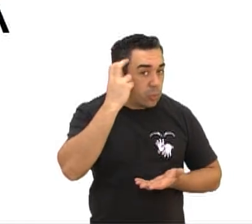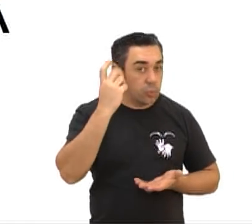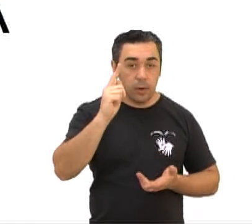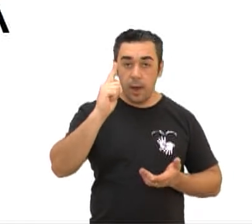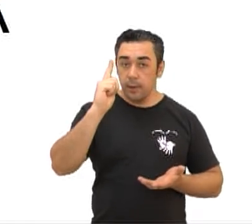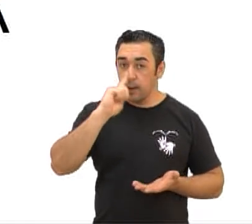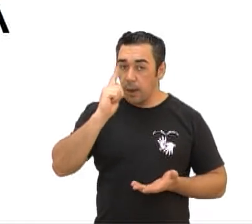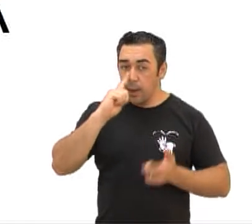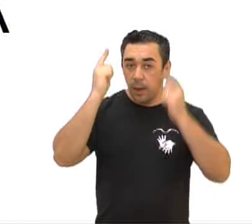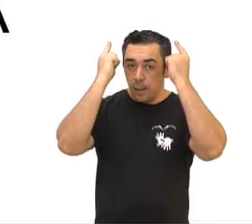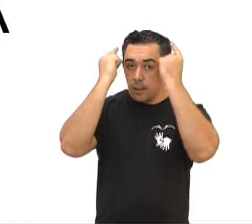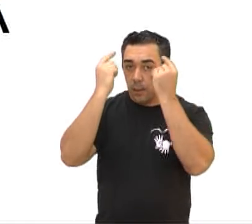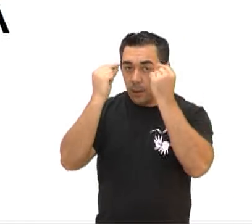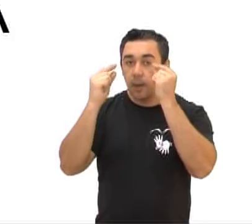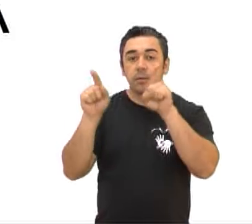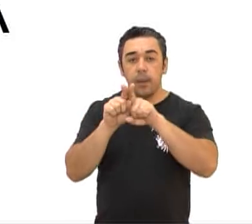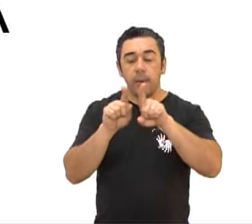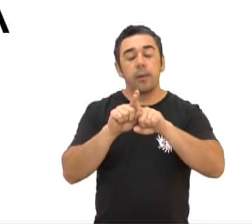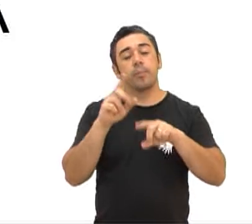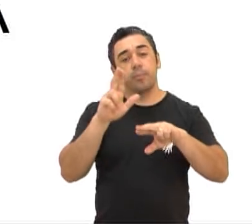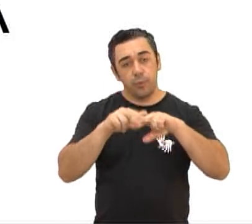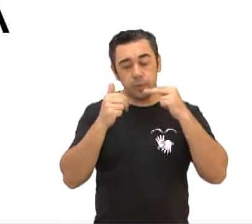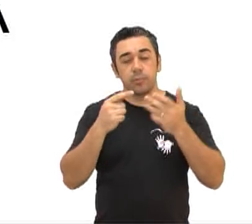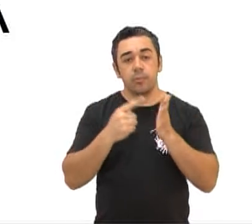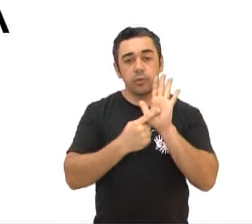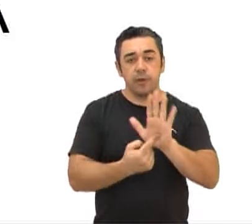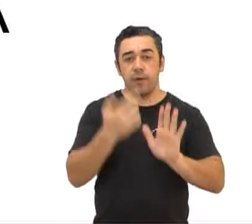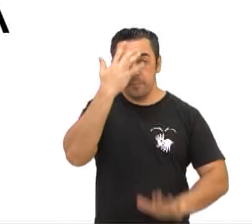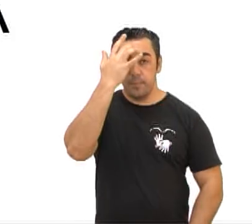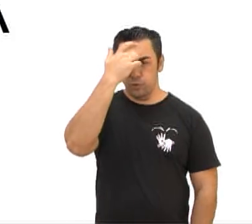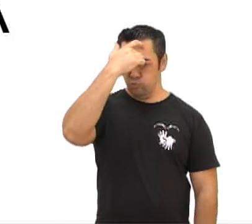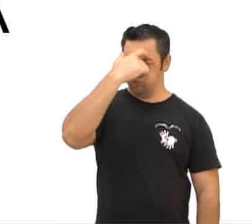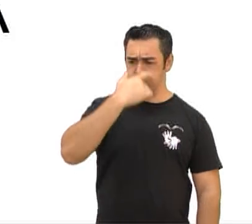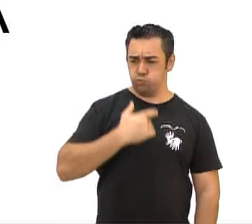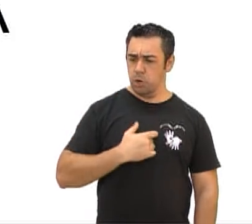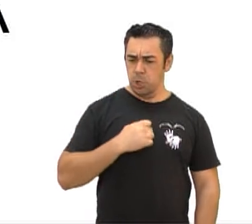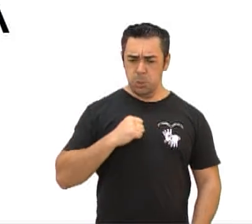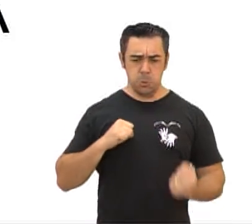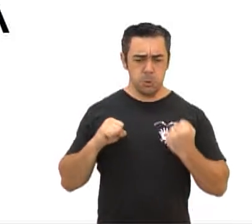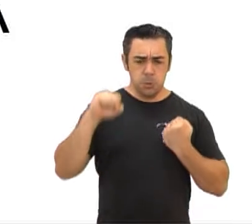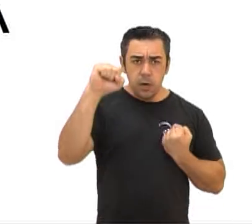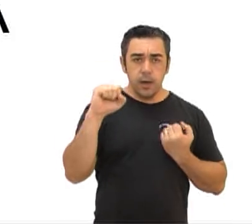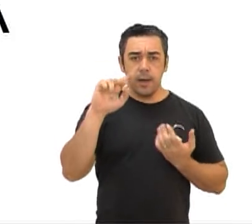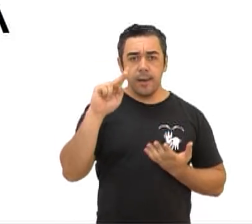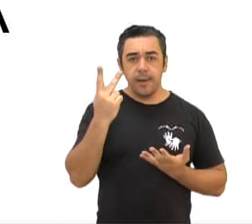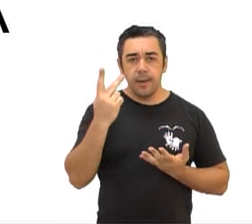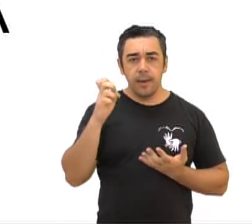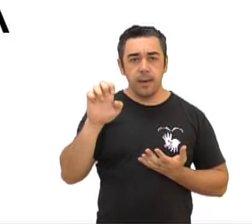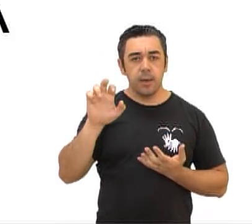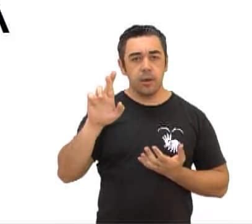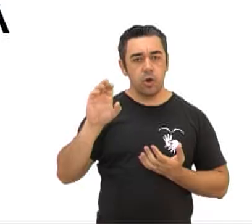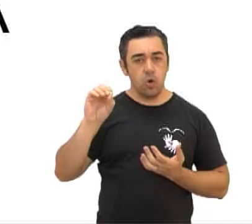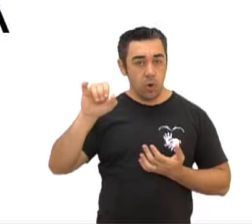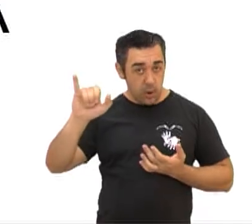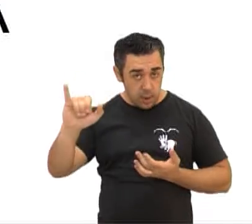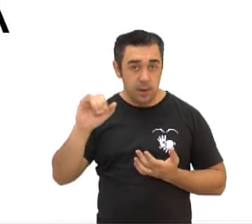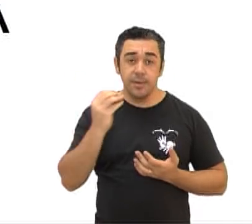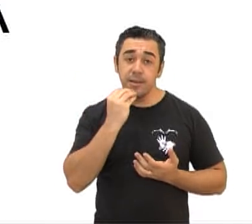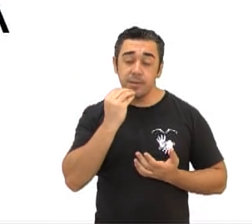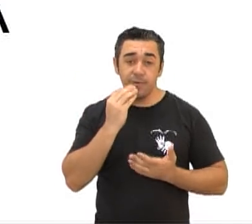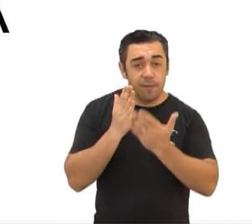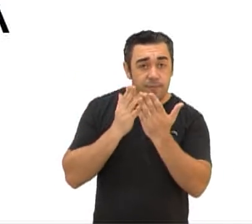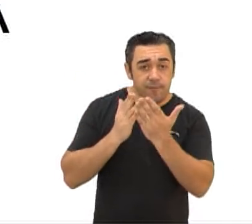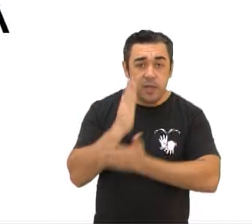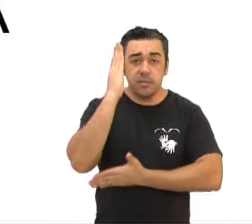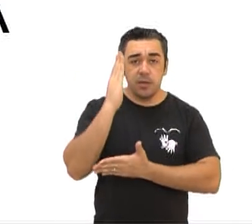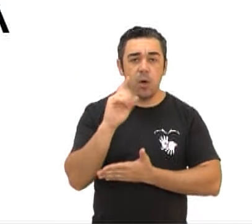né, na figura do herói, por exemplo, das tragédias gregas, né, que sempre tentava vencer as batalhas, vencer o seu destino. Só que também estava